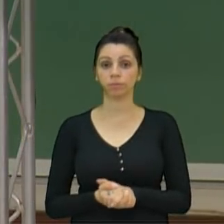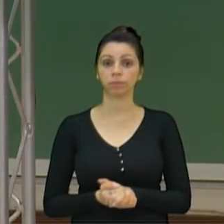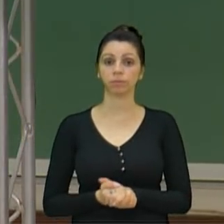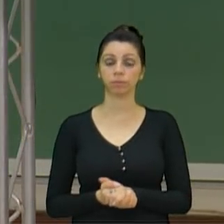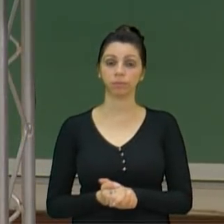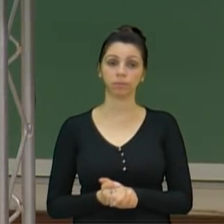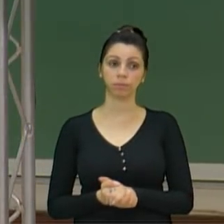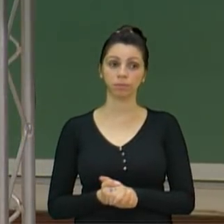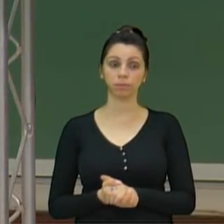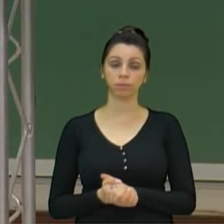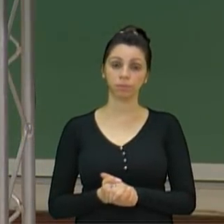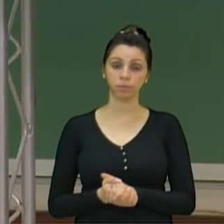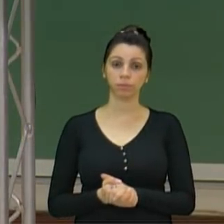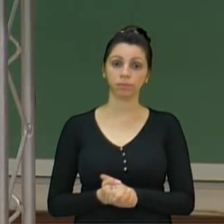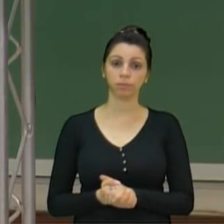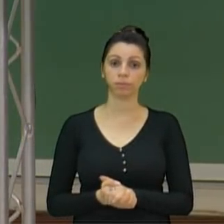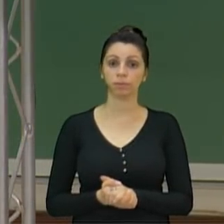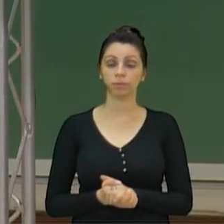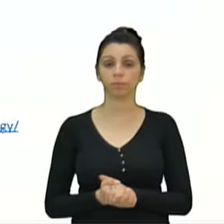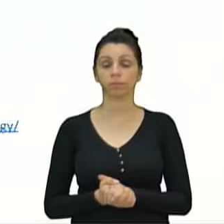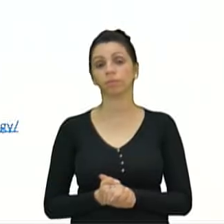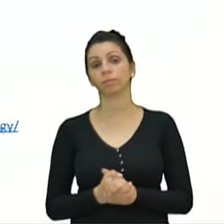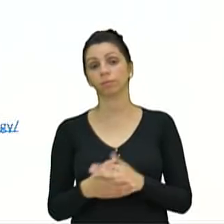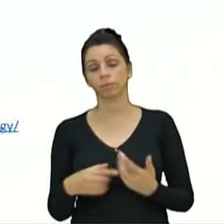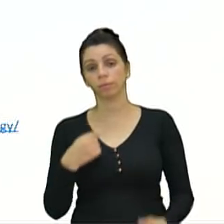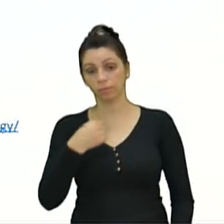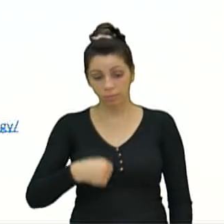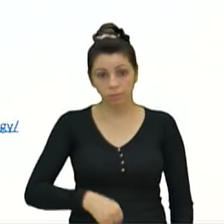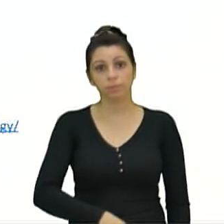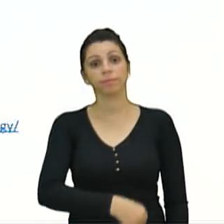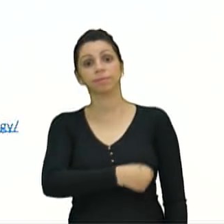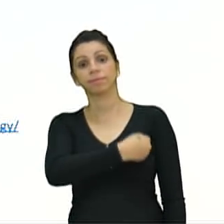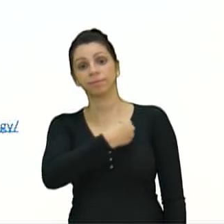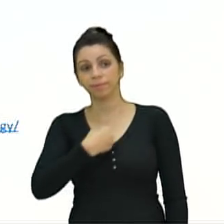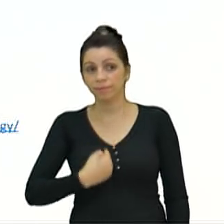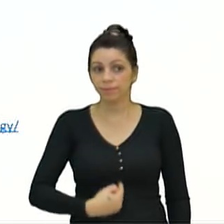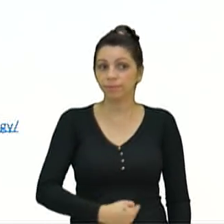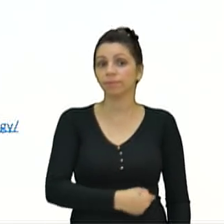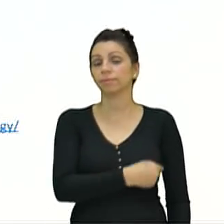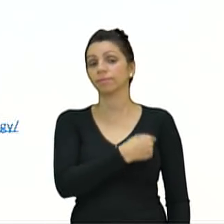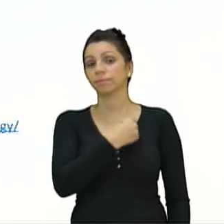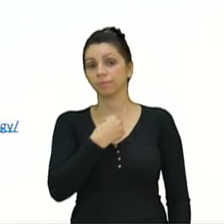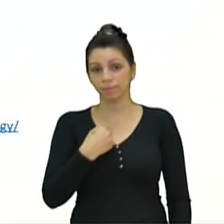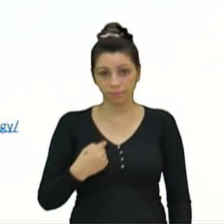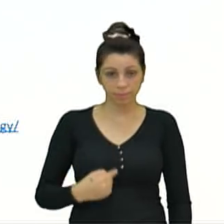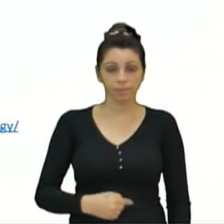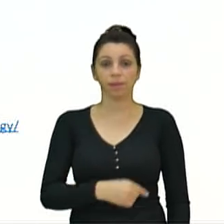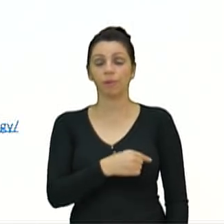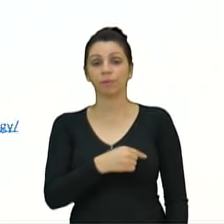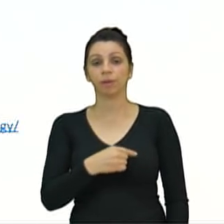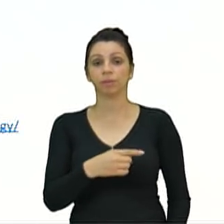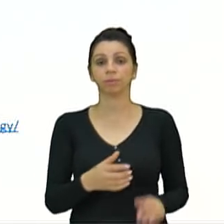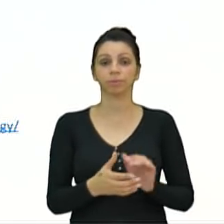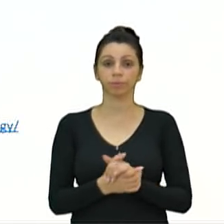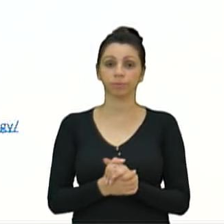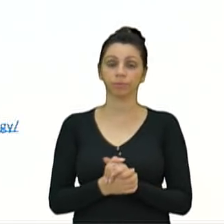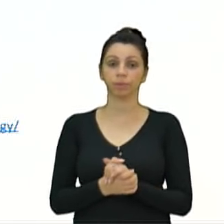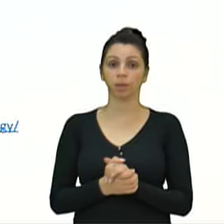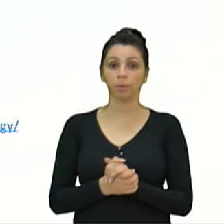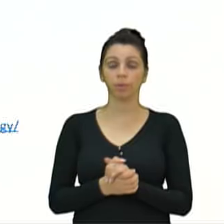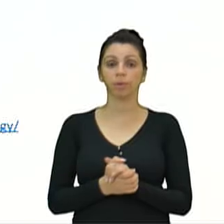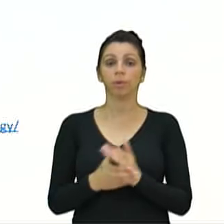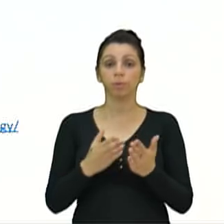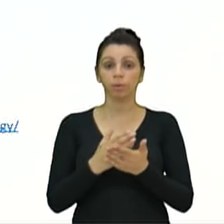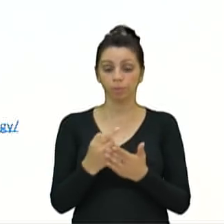Então, o sangue volta, né? Entra pelas veias ali, como eu falei, né? E do lado esquerdo, então, é o sangue arterial, é o